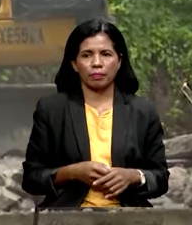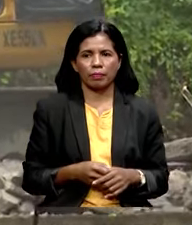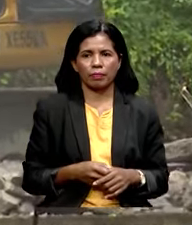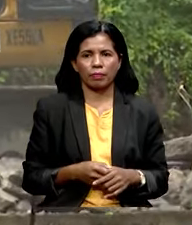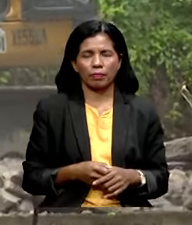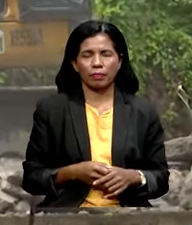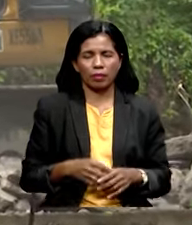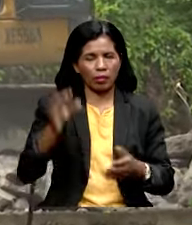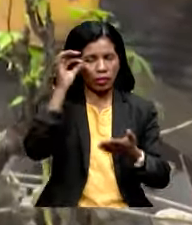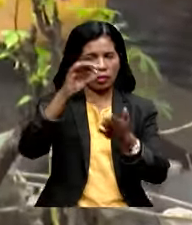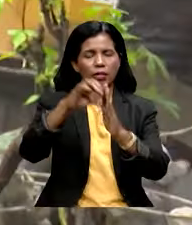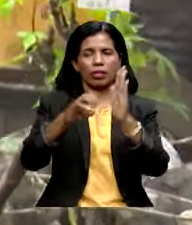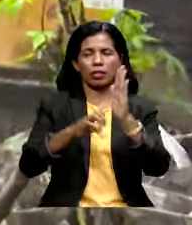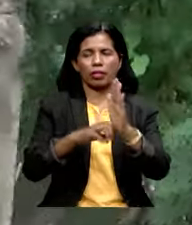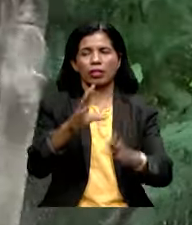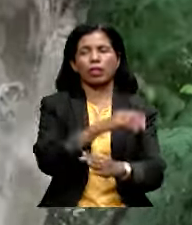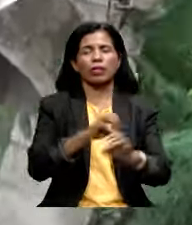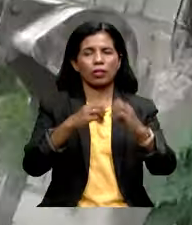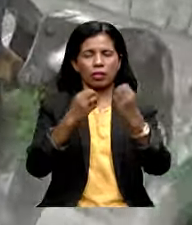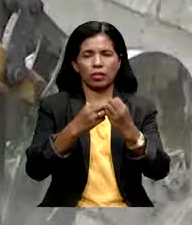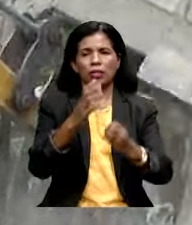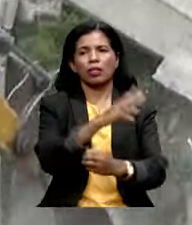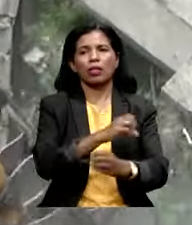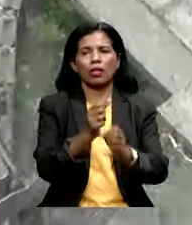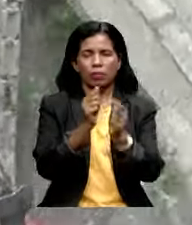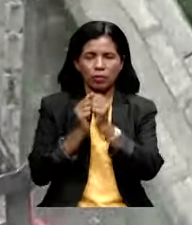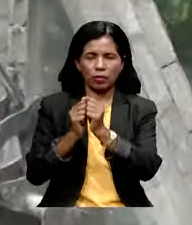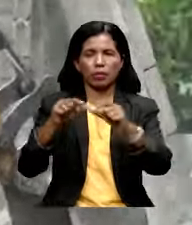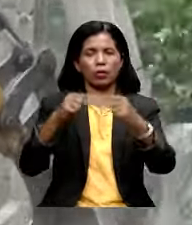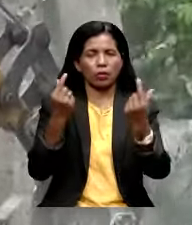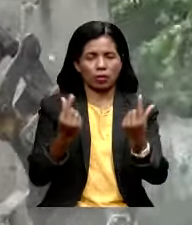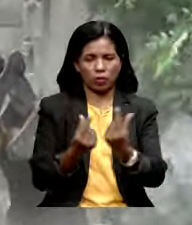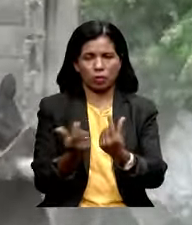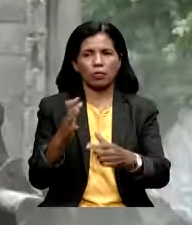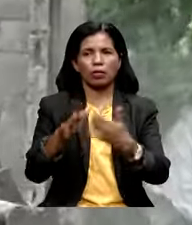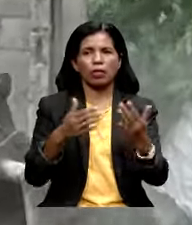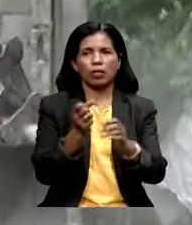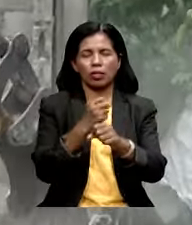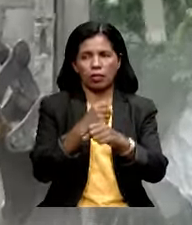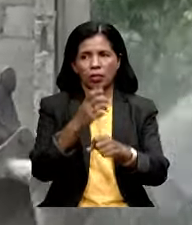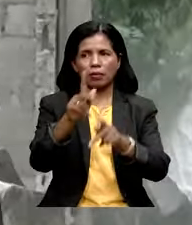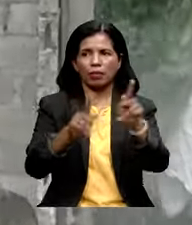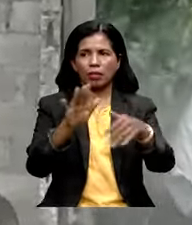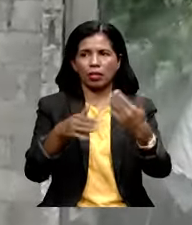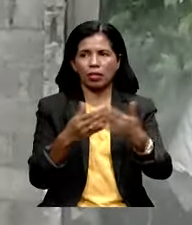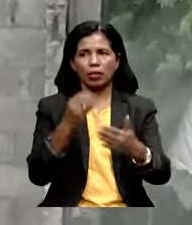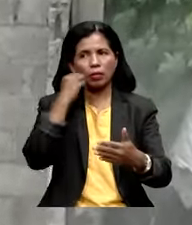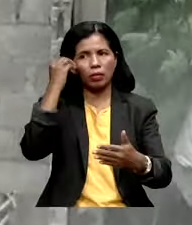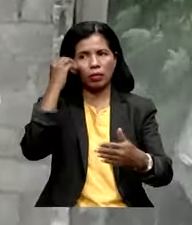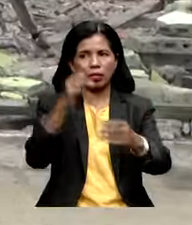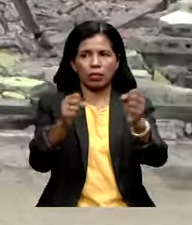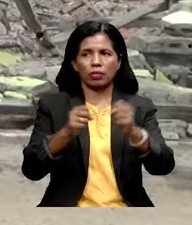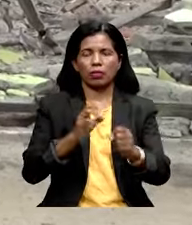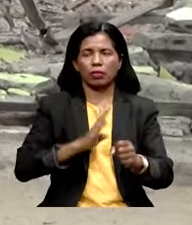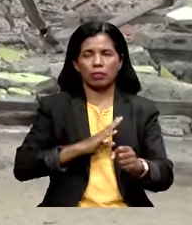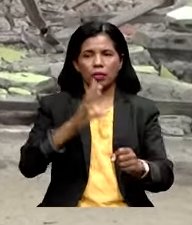Foi o secretário de Assuntos de Autonomia e Organização Urbana, Hamuto, com a equipa conjunta, a evicção da comunidade de Nevehela e a Sucupidão